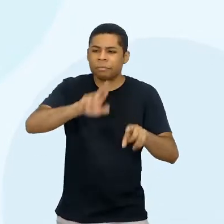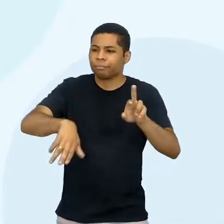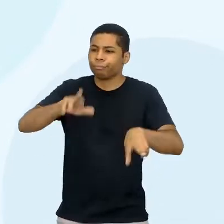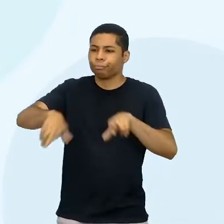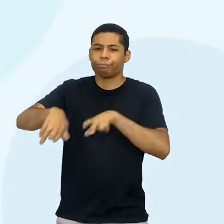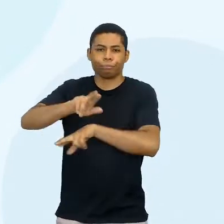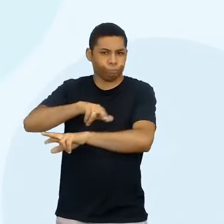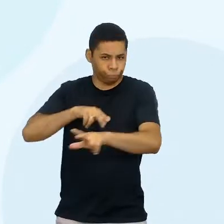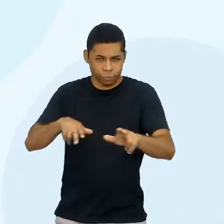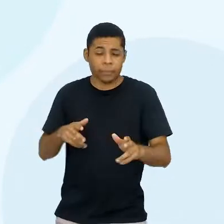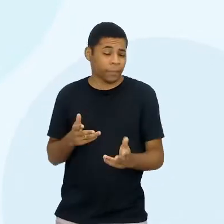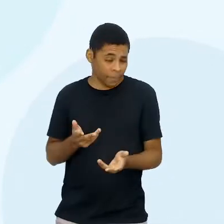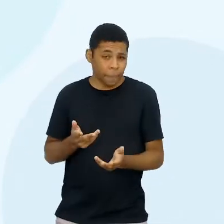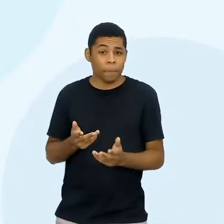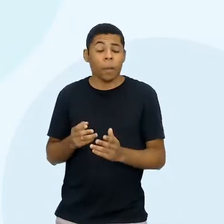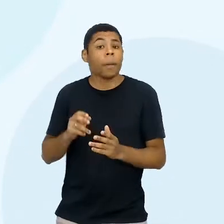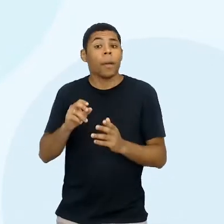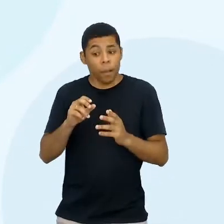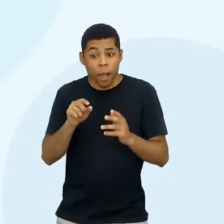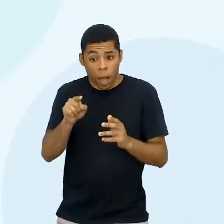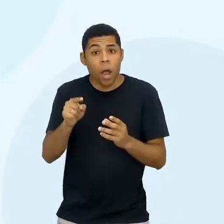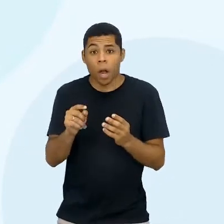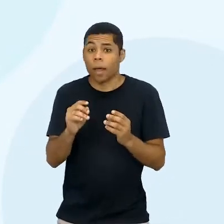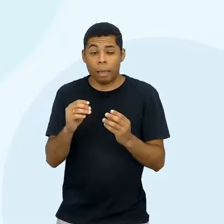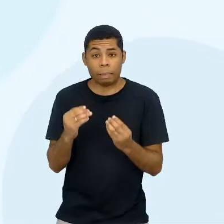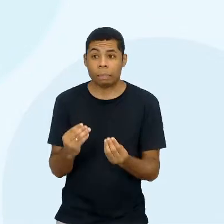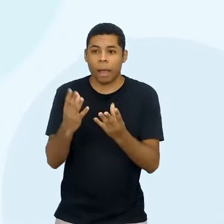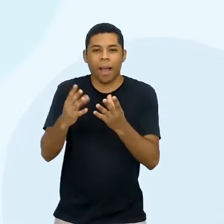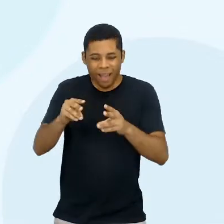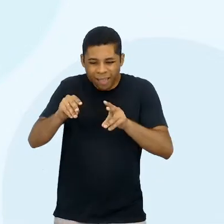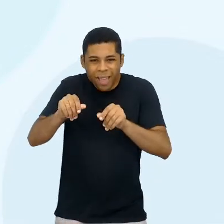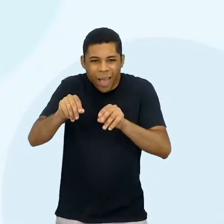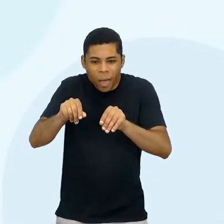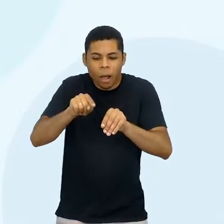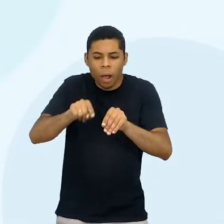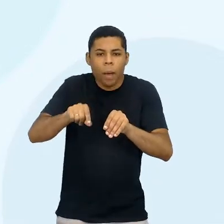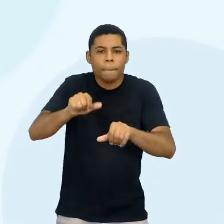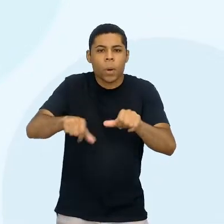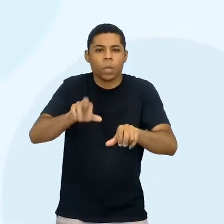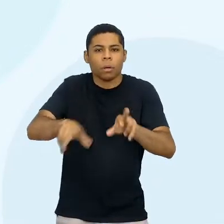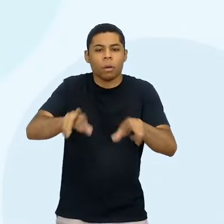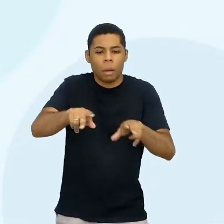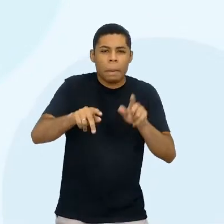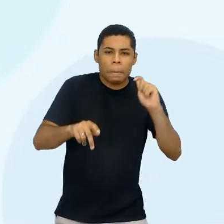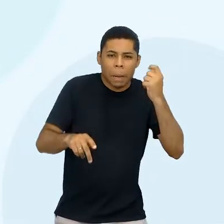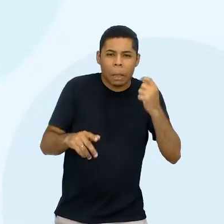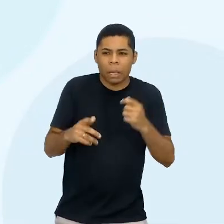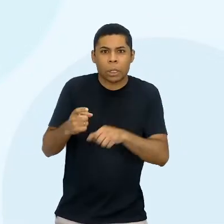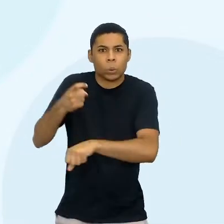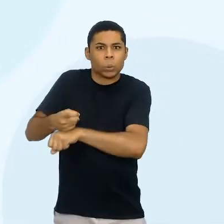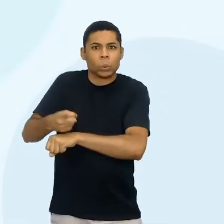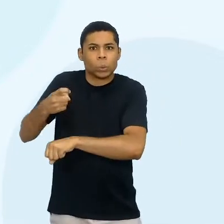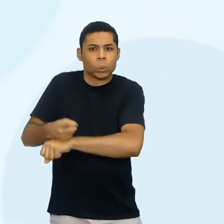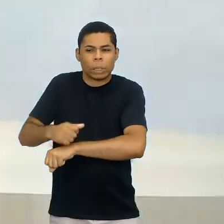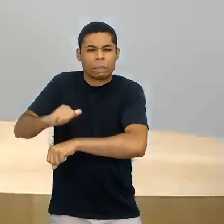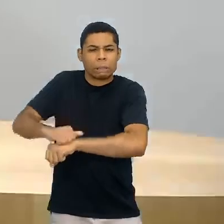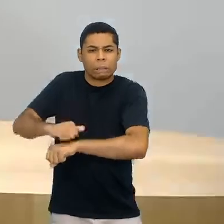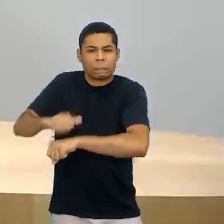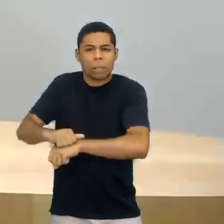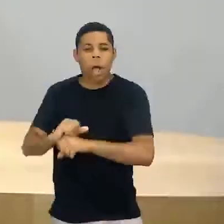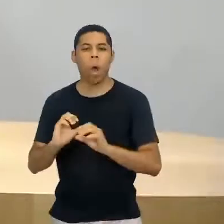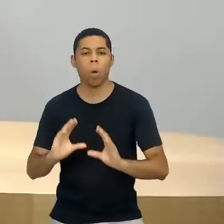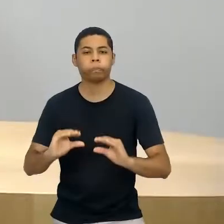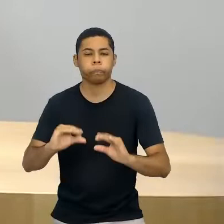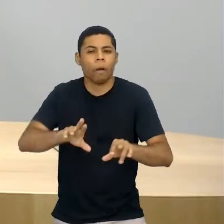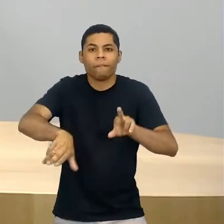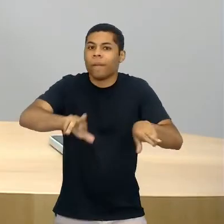com diferentes fertilidades, dependendo das rochas que deram a sua origem. Todo esse processo aí que a